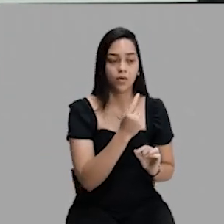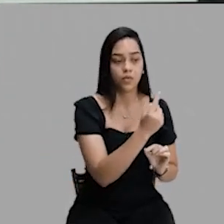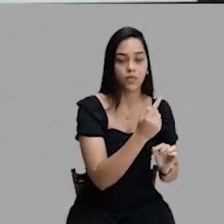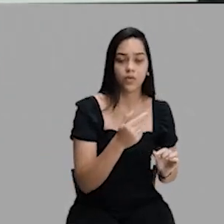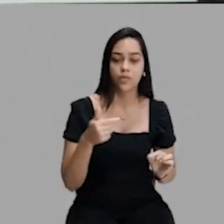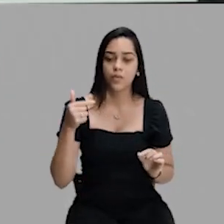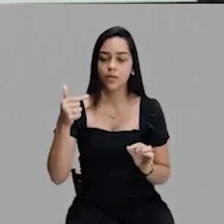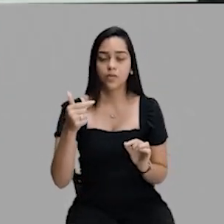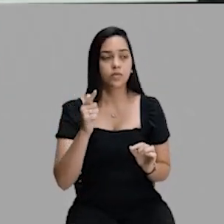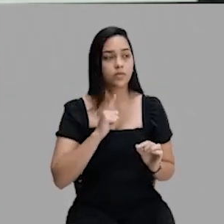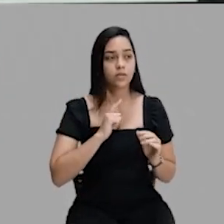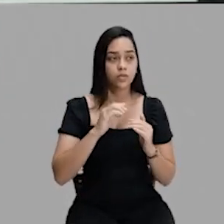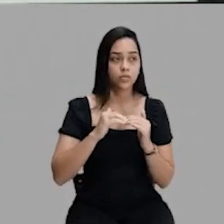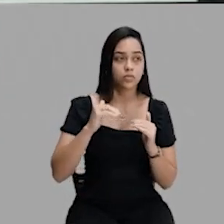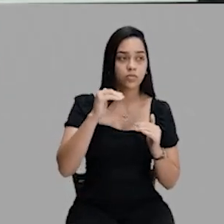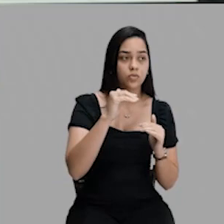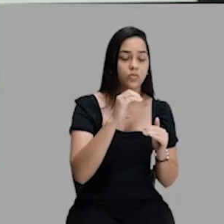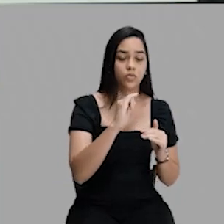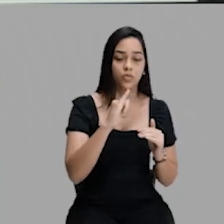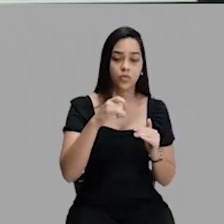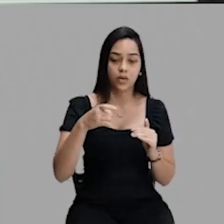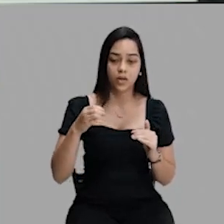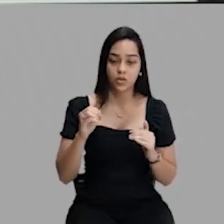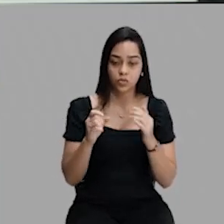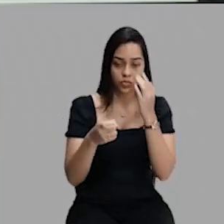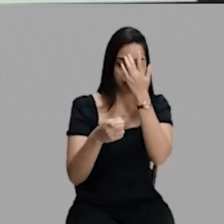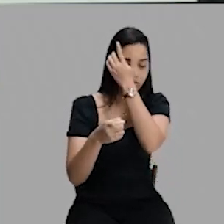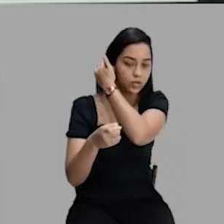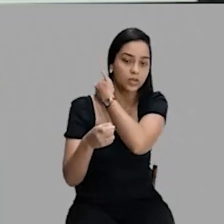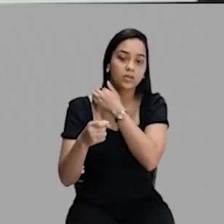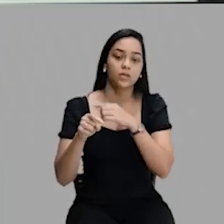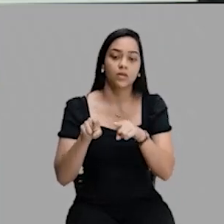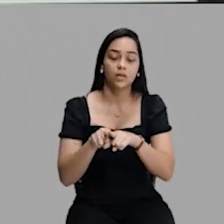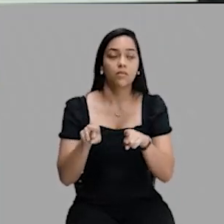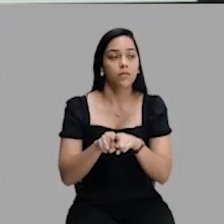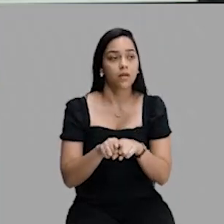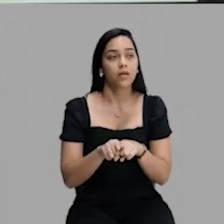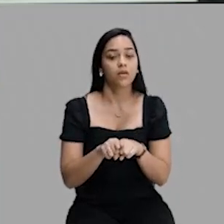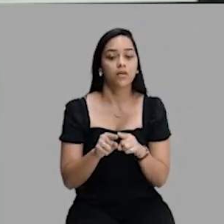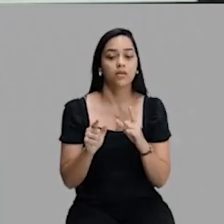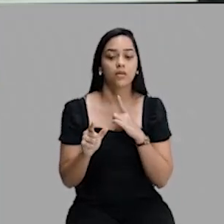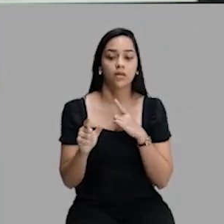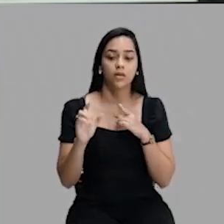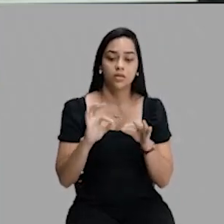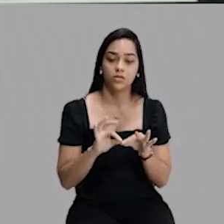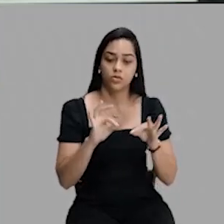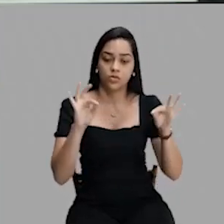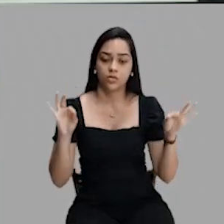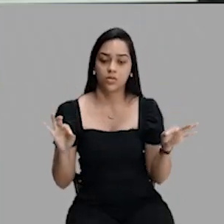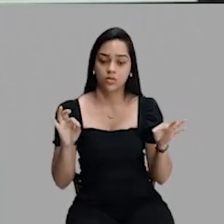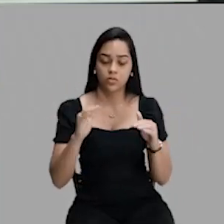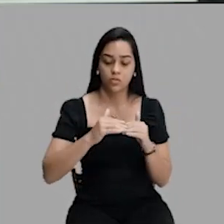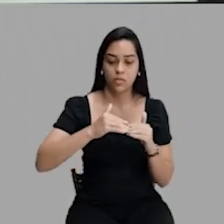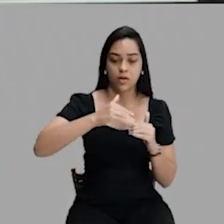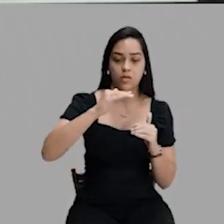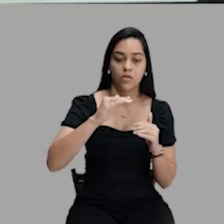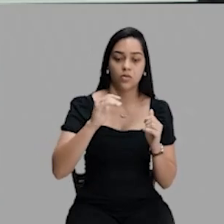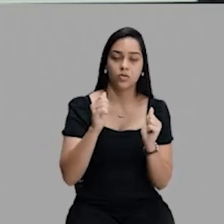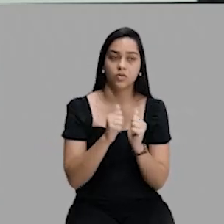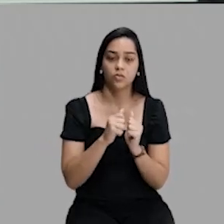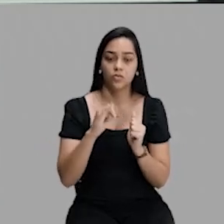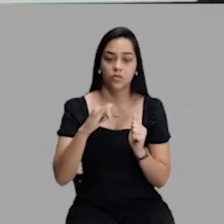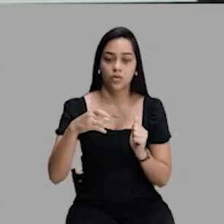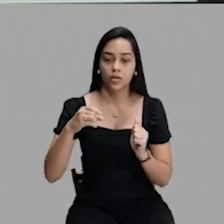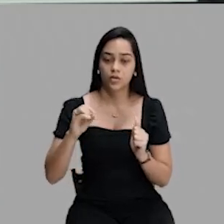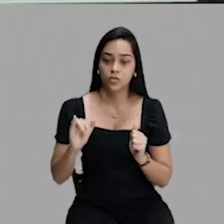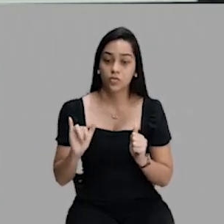A2, está sobre o eixo x, e quando essa distância do eixo maior está sobre